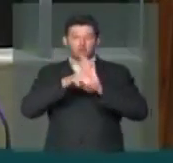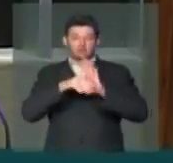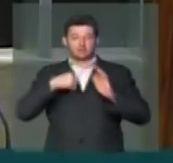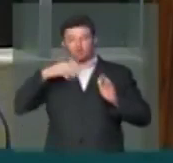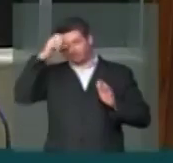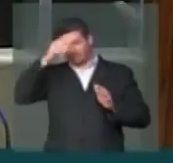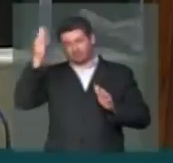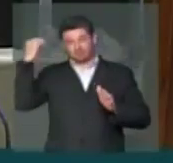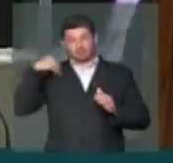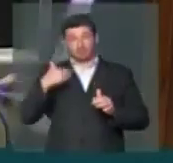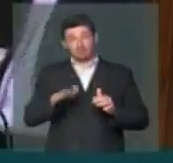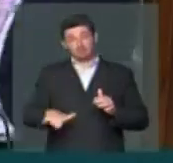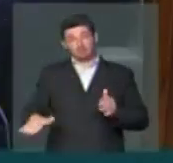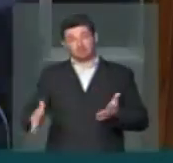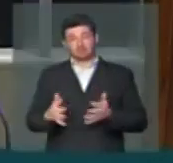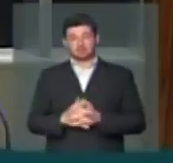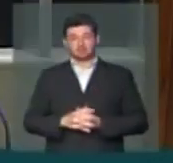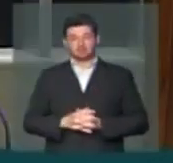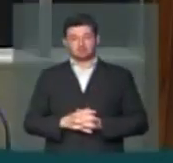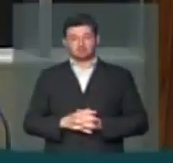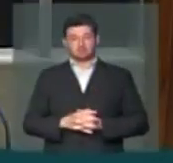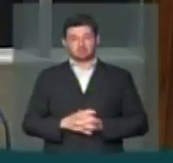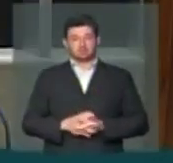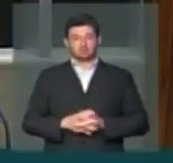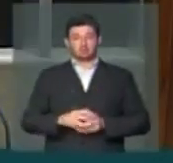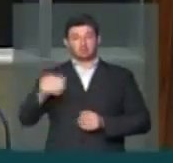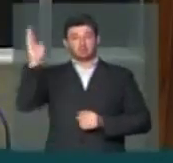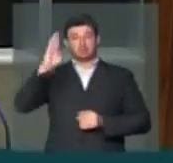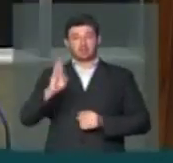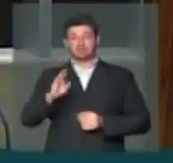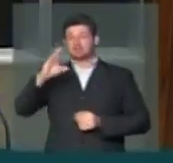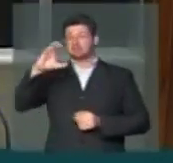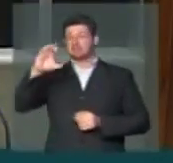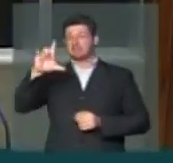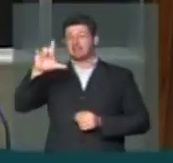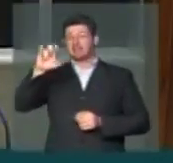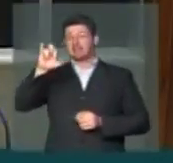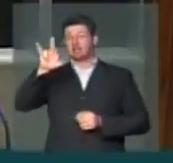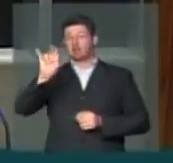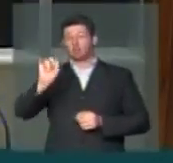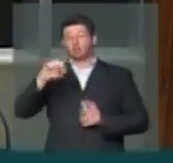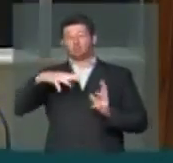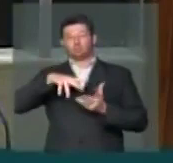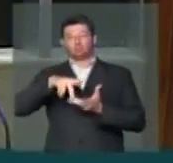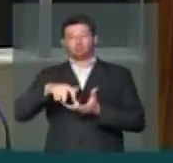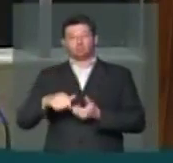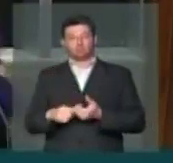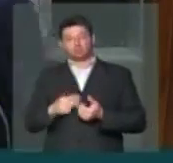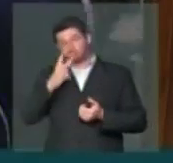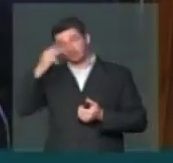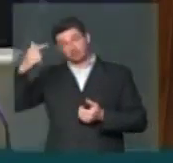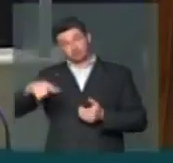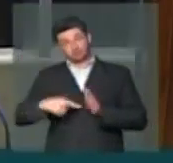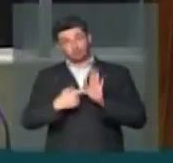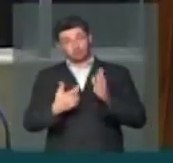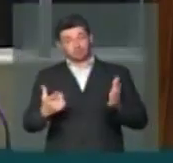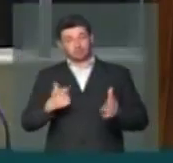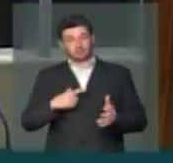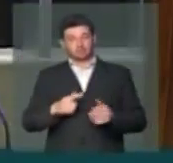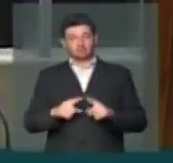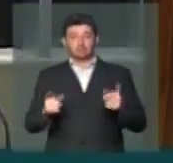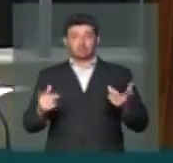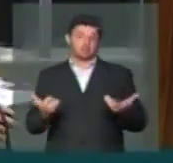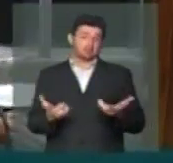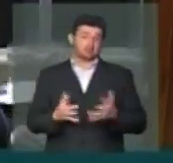minha infância, Brasil celeiro do mundo, parece se reiterar. De